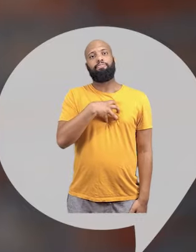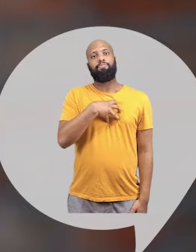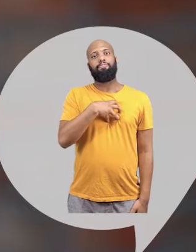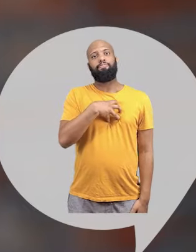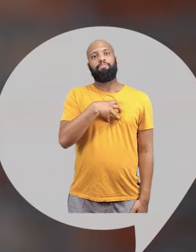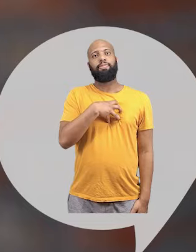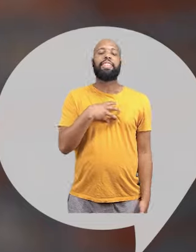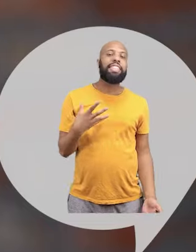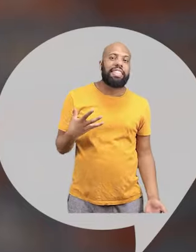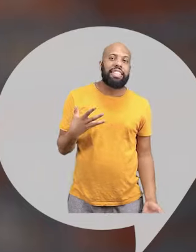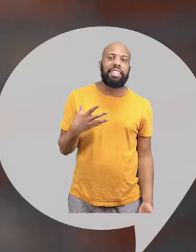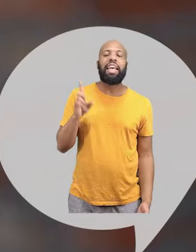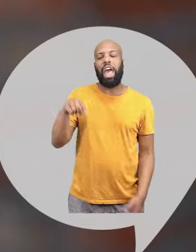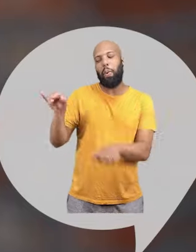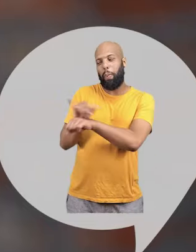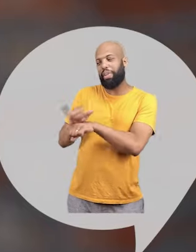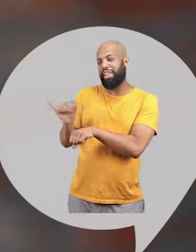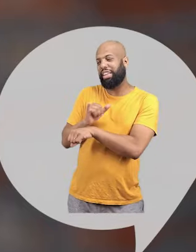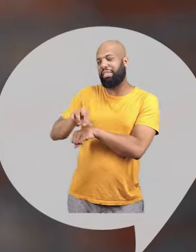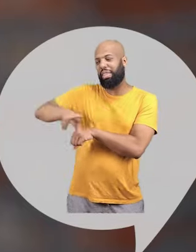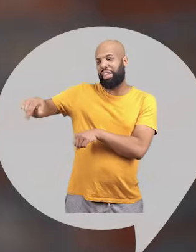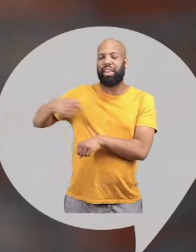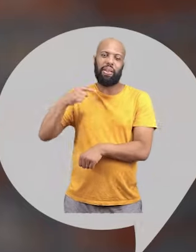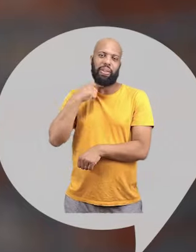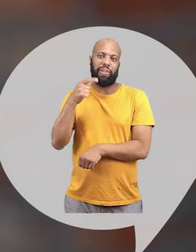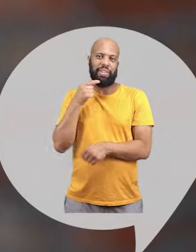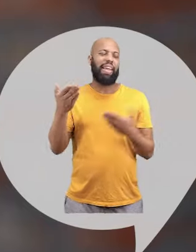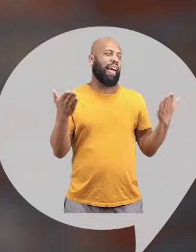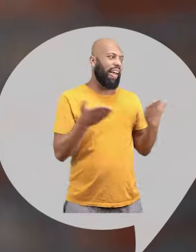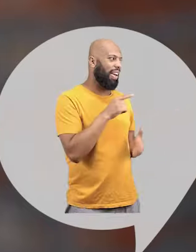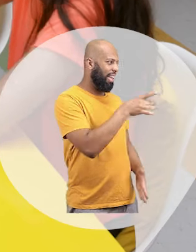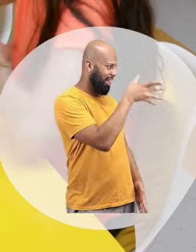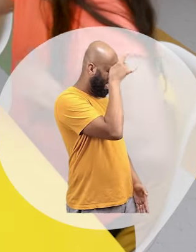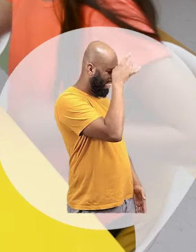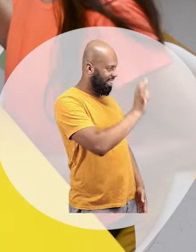é uma maneira realmente é uma ferramenta